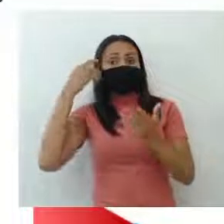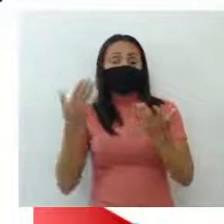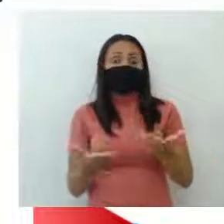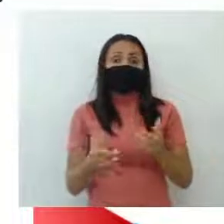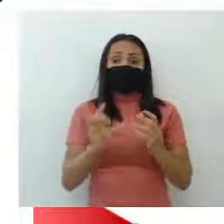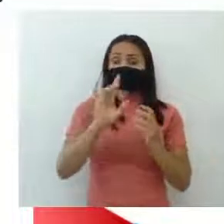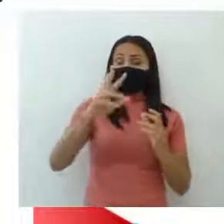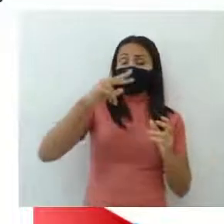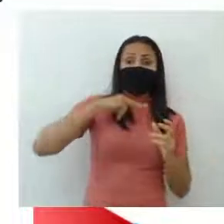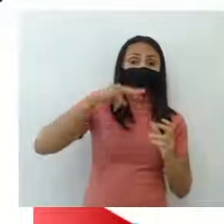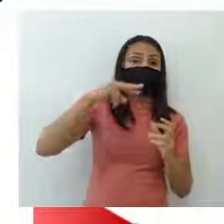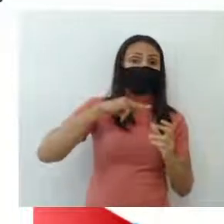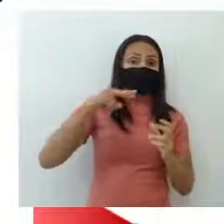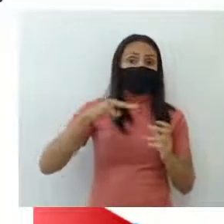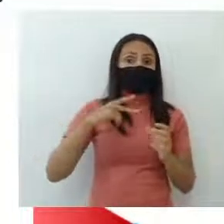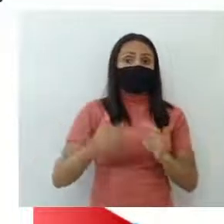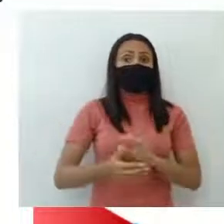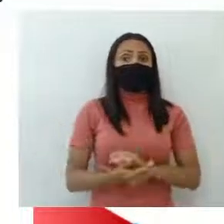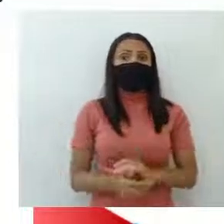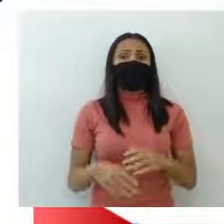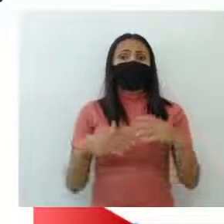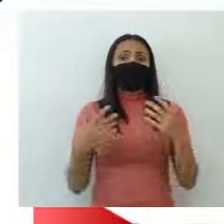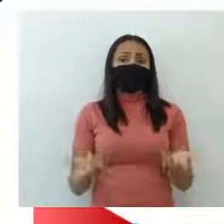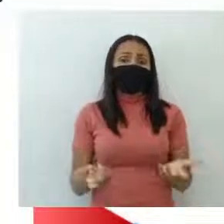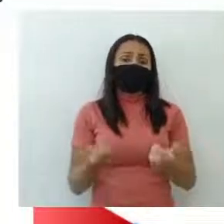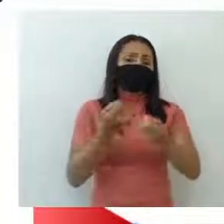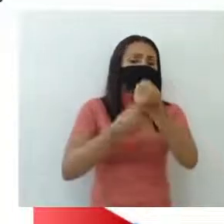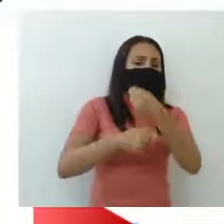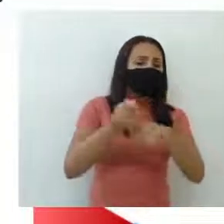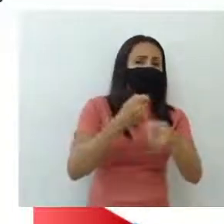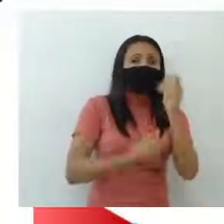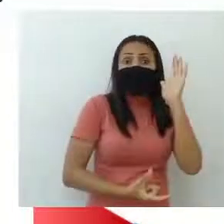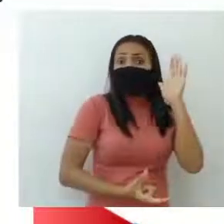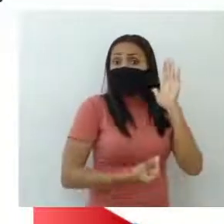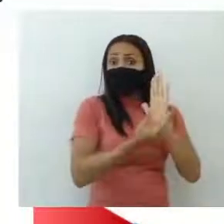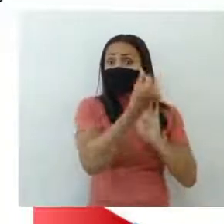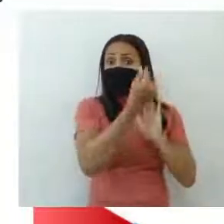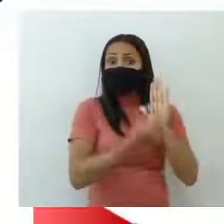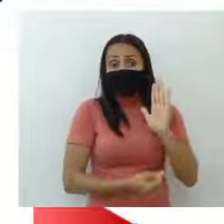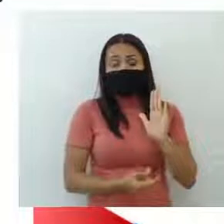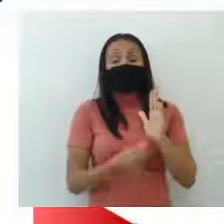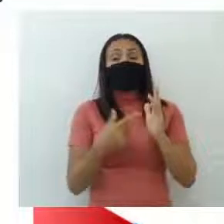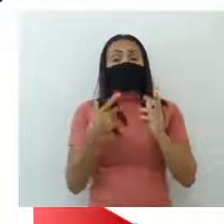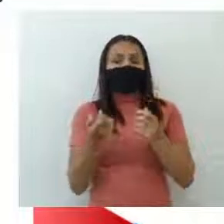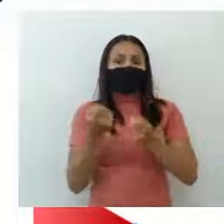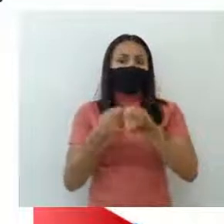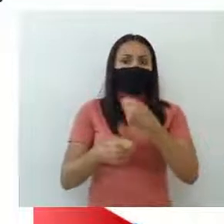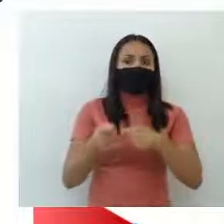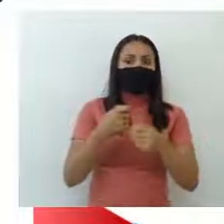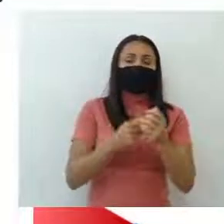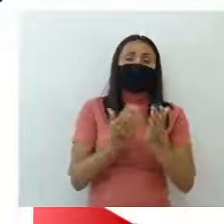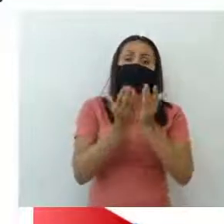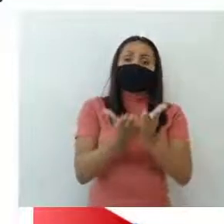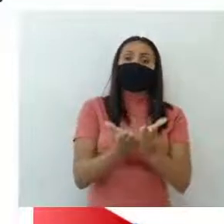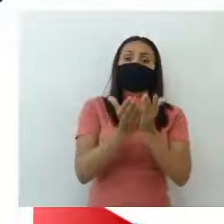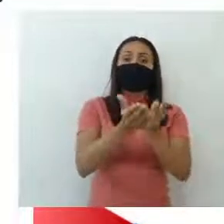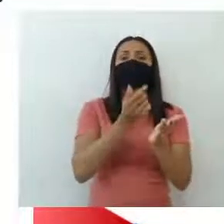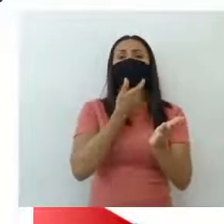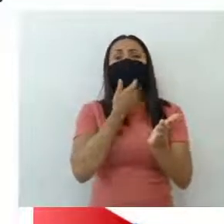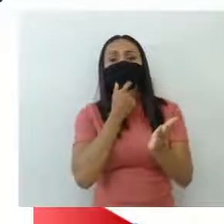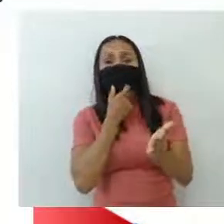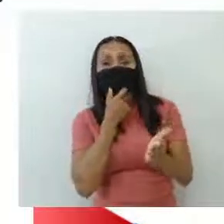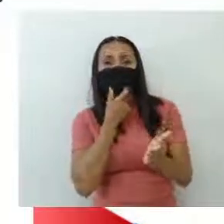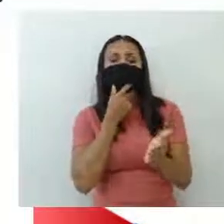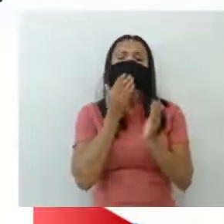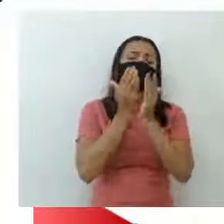portugueses fizeram fortunas negociando gente na África. Navios ingleses,